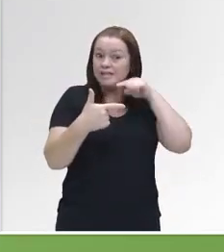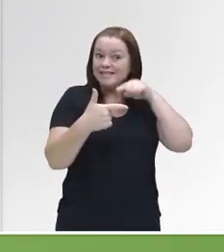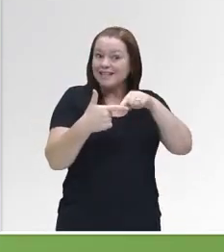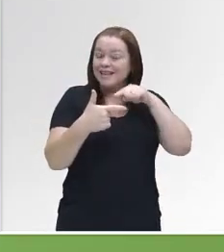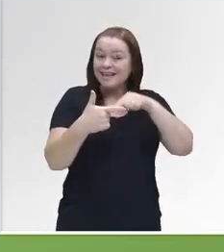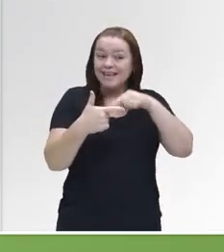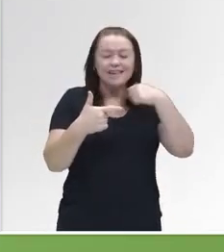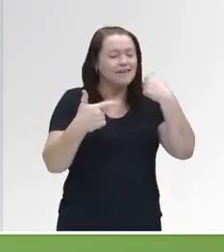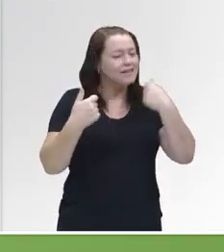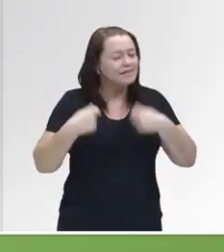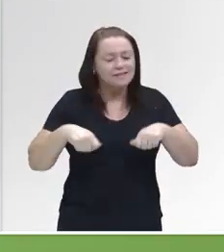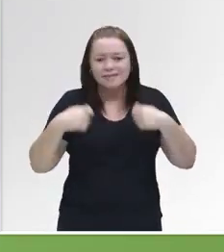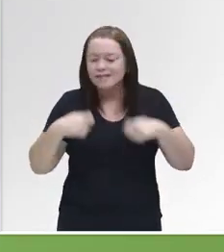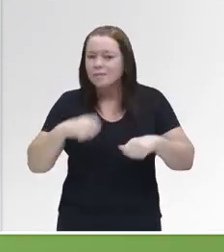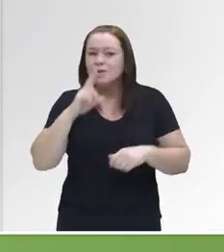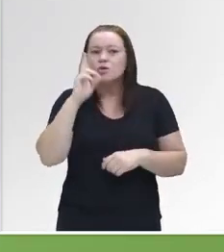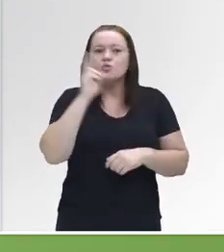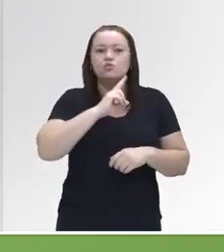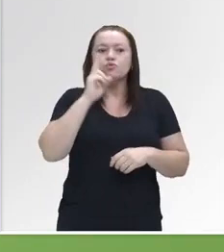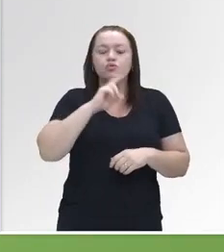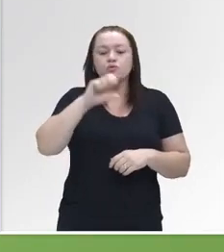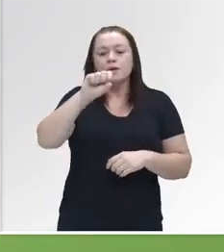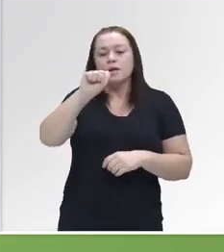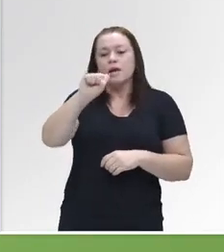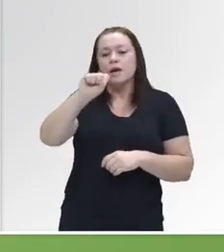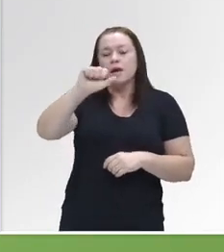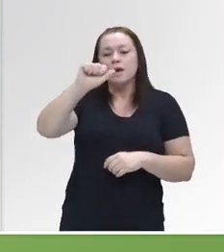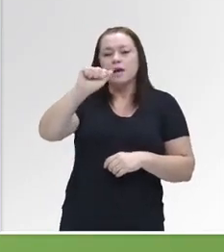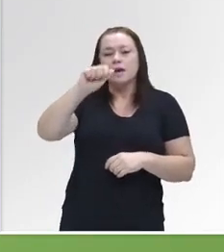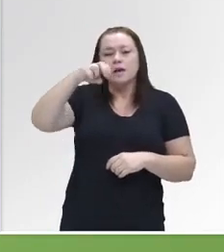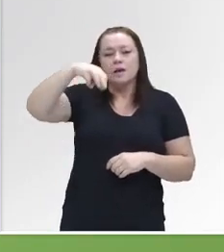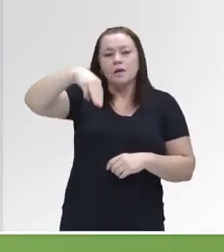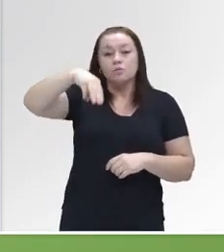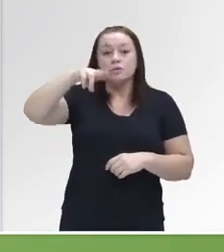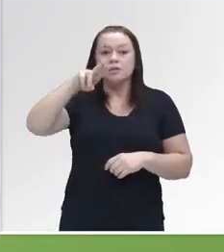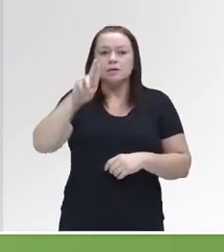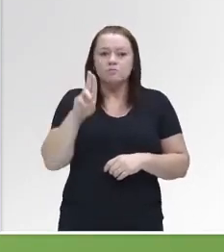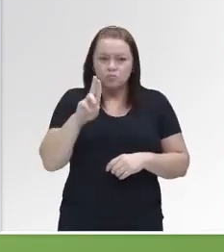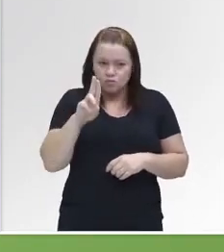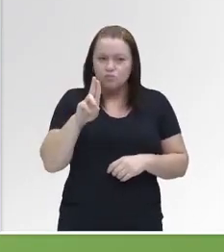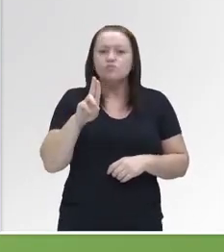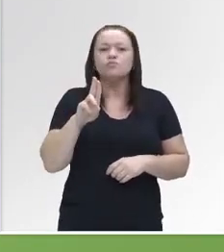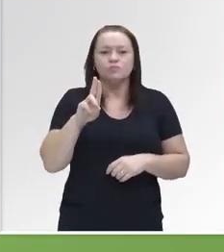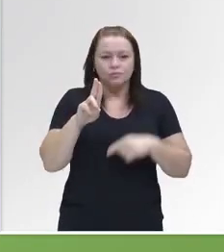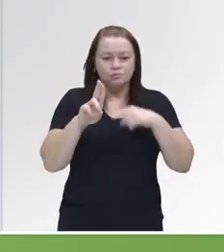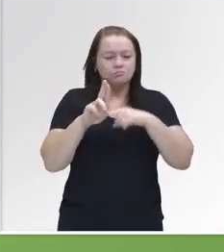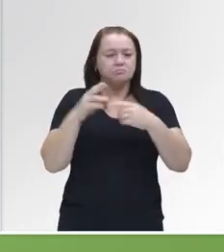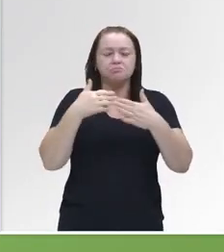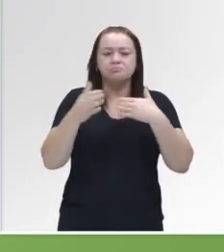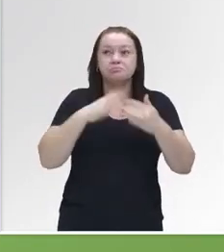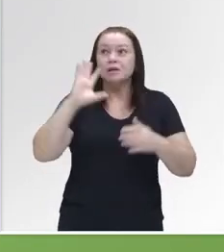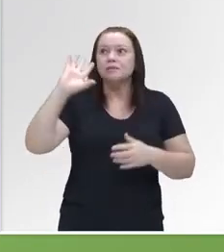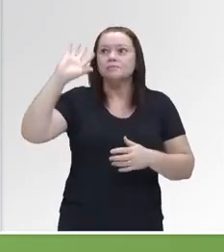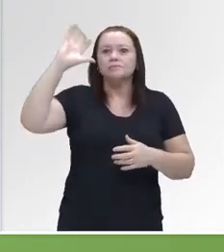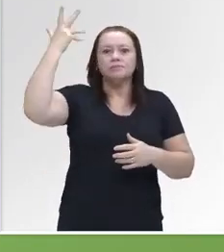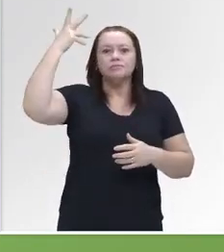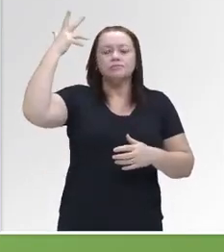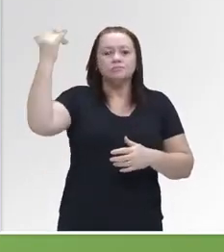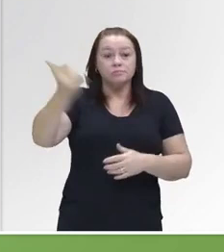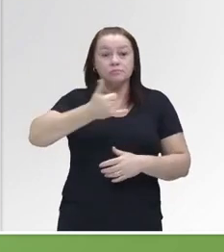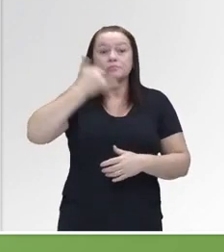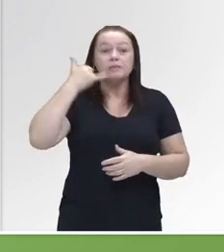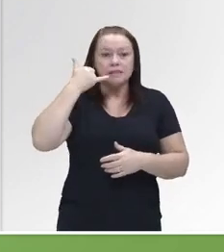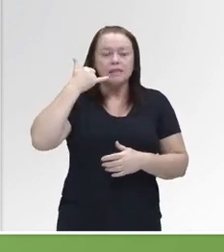preciso ligar, que é Serviço de Atendimento de Unidade Móvel, que é o SAMU, que é aquela chamada que nós fazemos